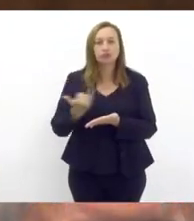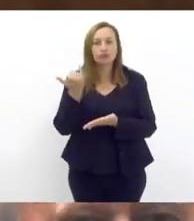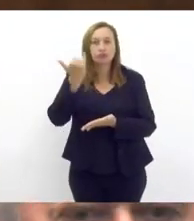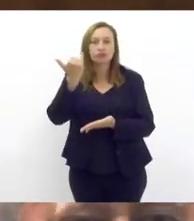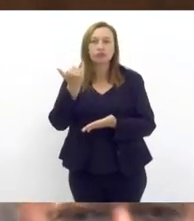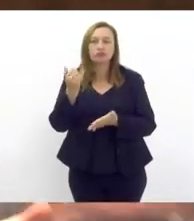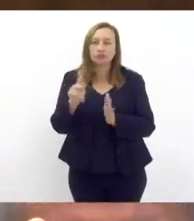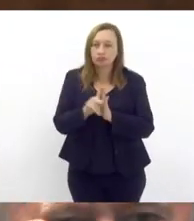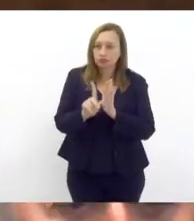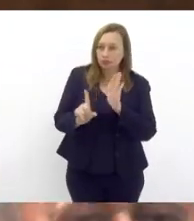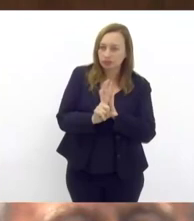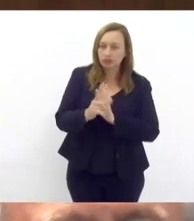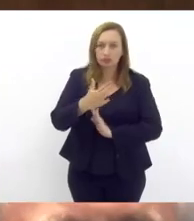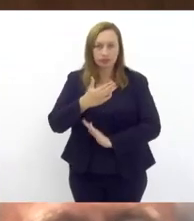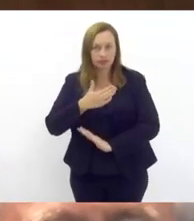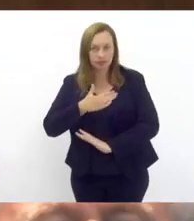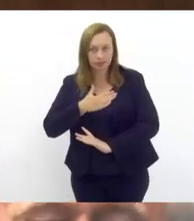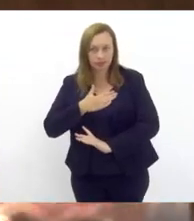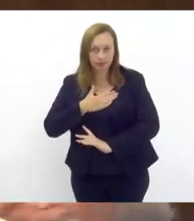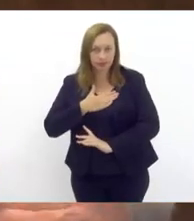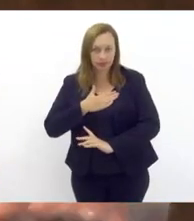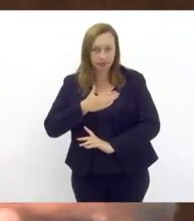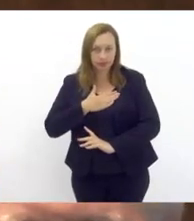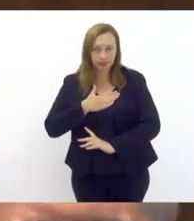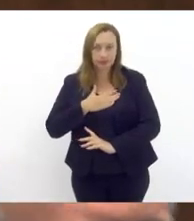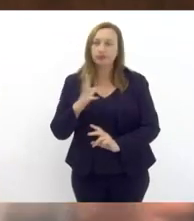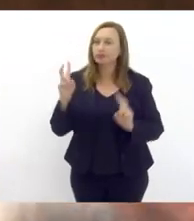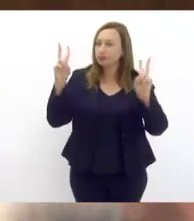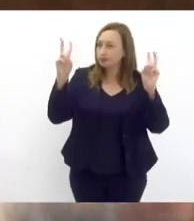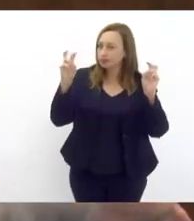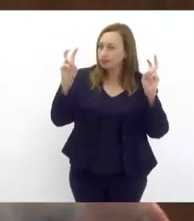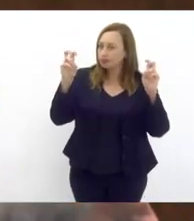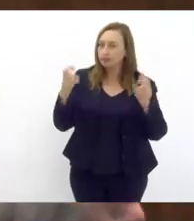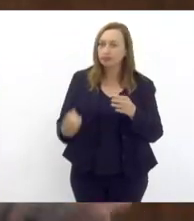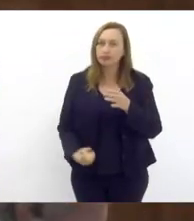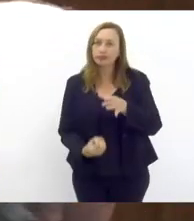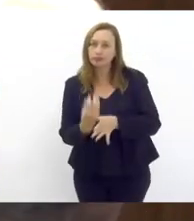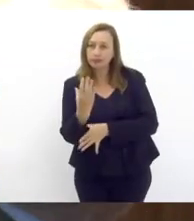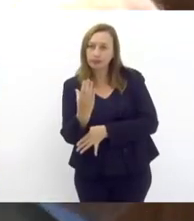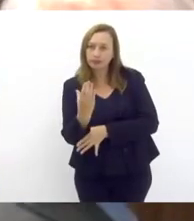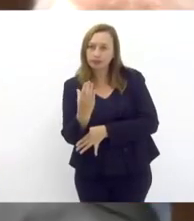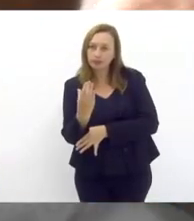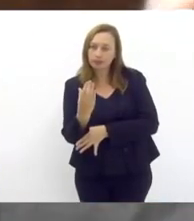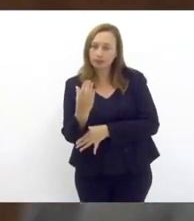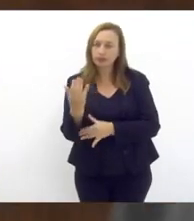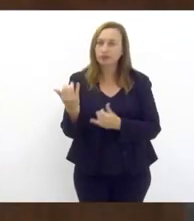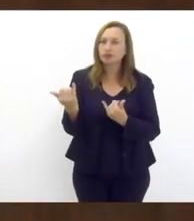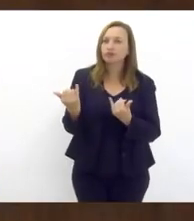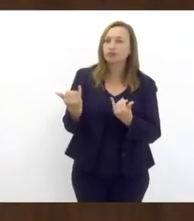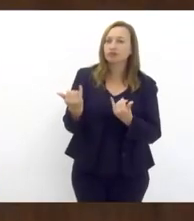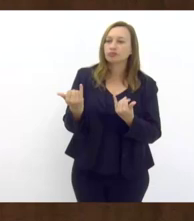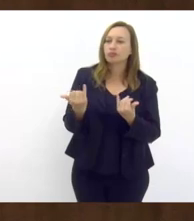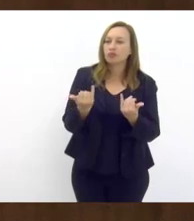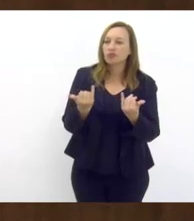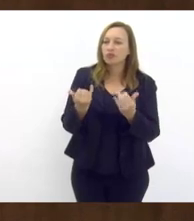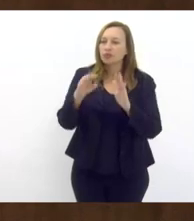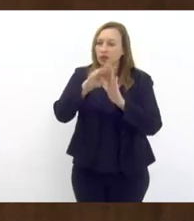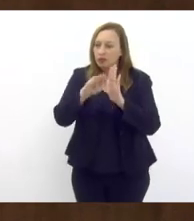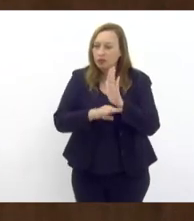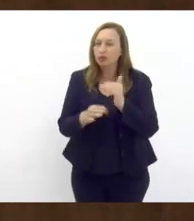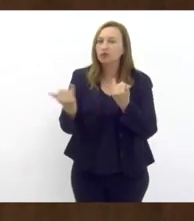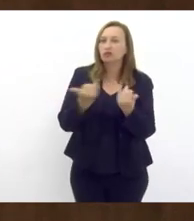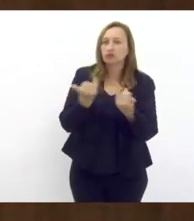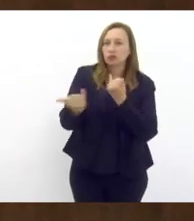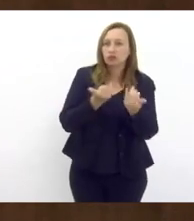lei de minha autoria e que trata sobre a criação do programa de informação sobre a política de